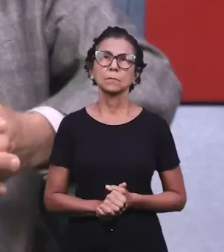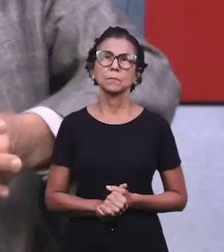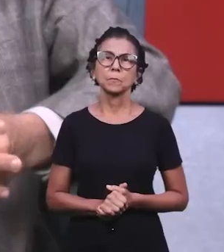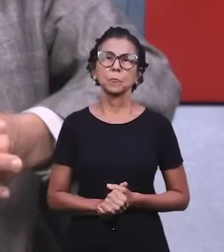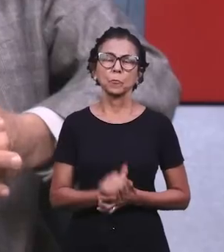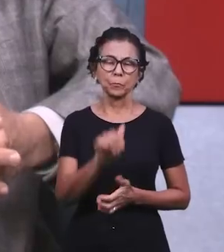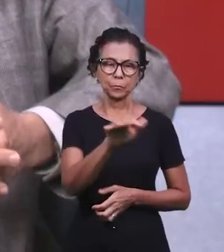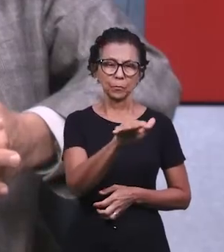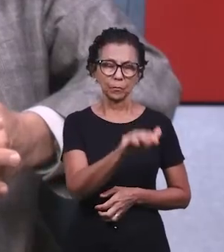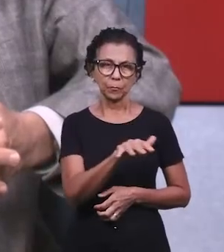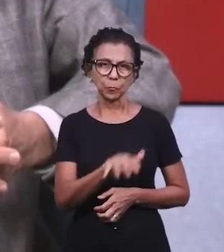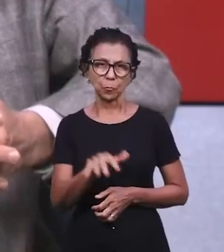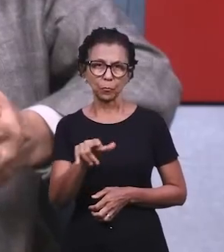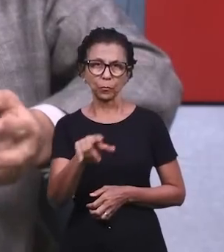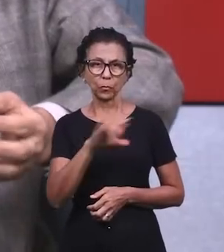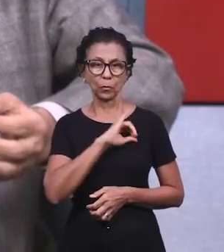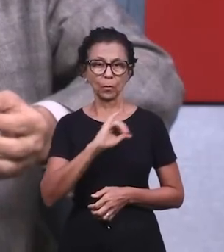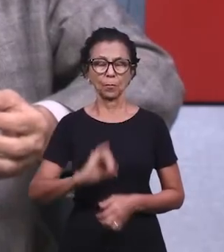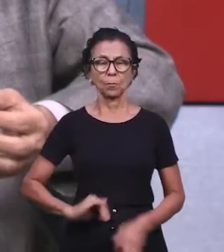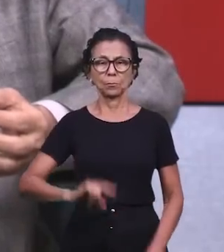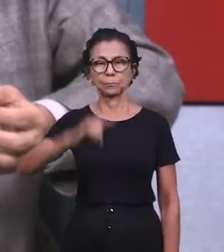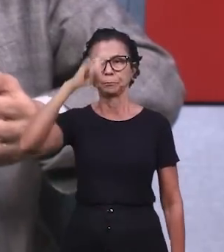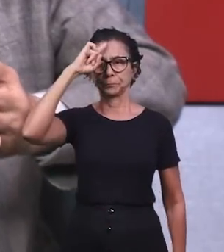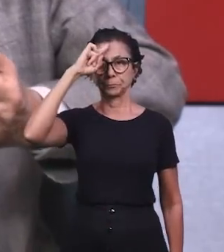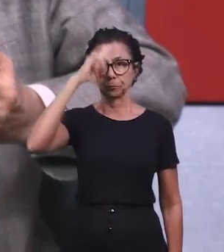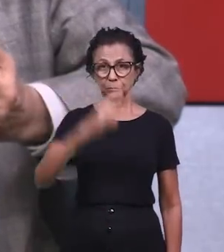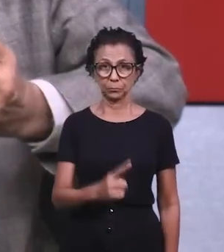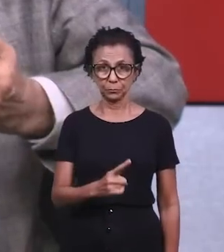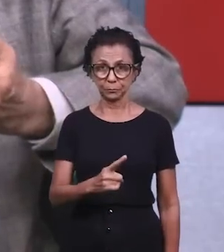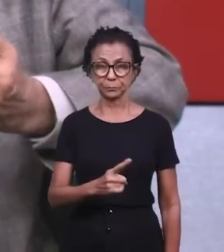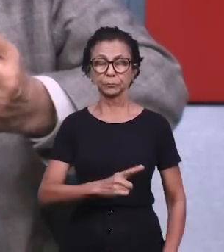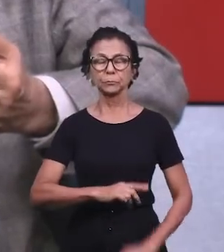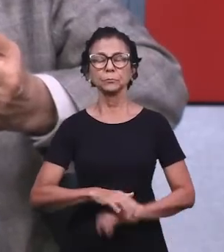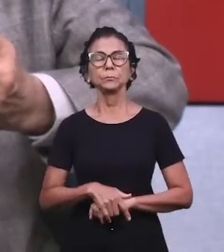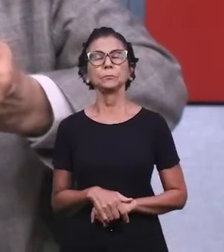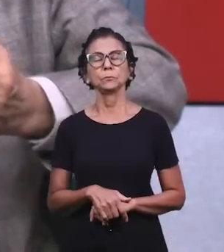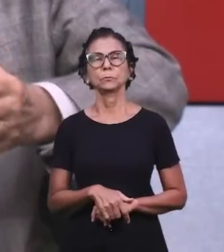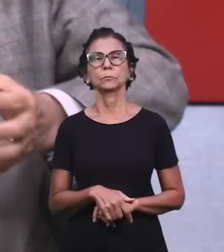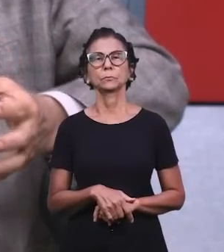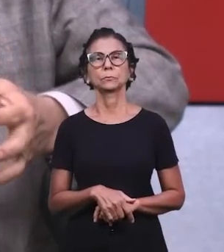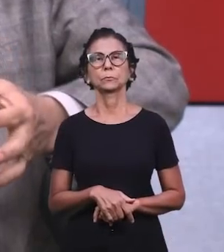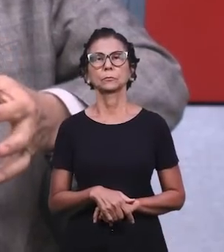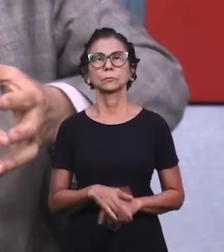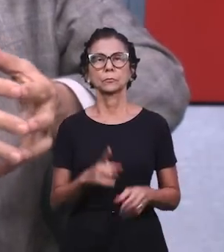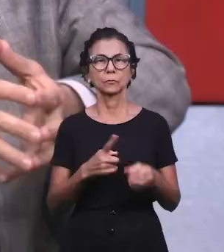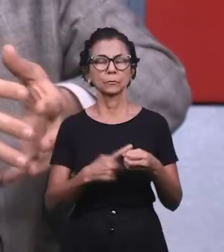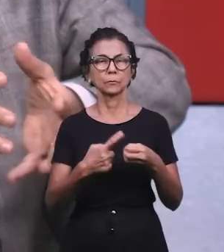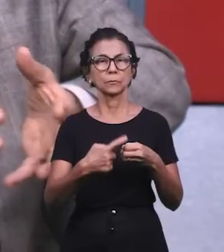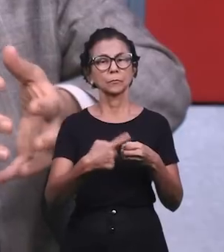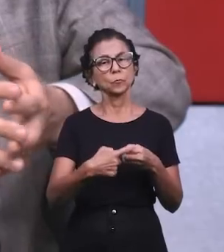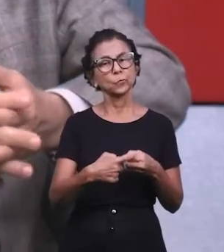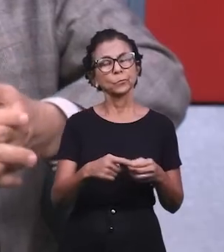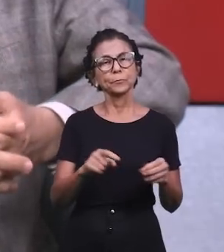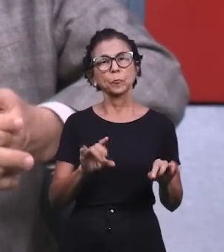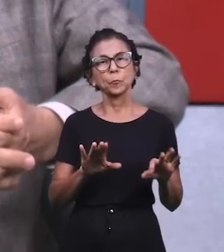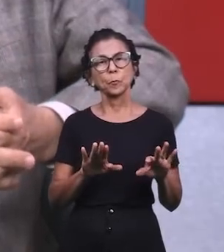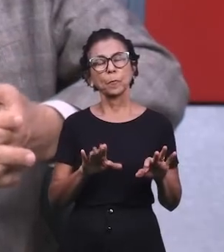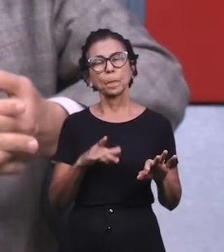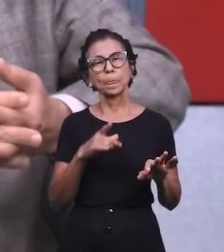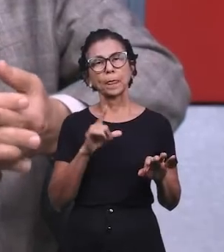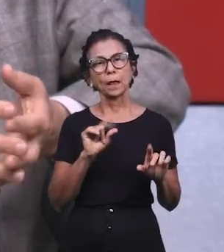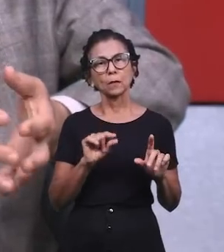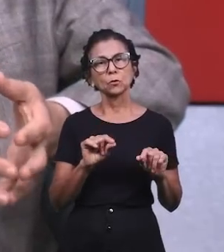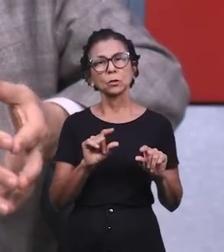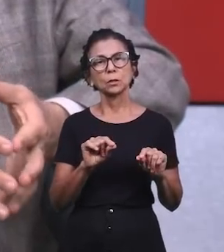aonde o Império comandava, as cidades, elas tinham uma parte, às vezes,